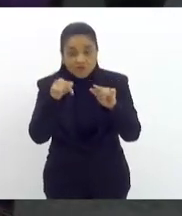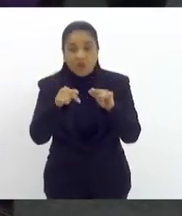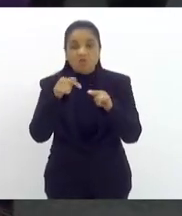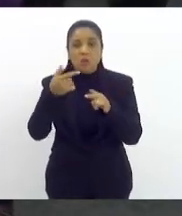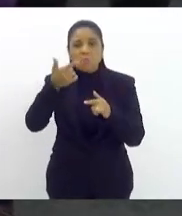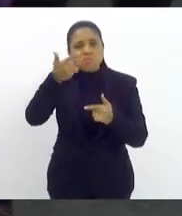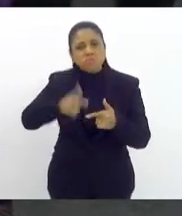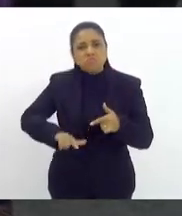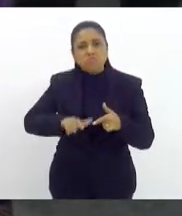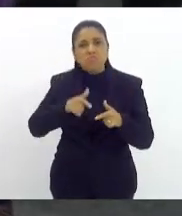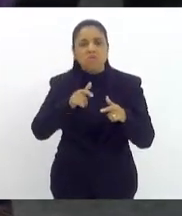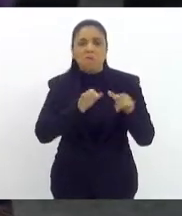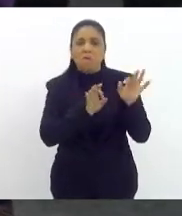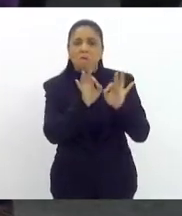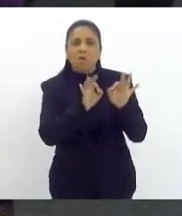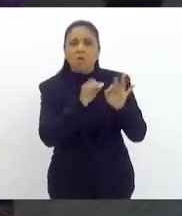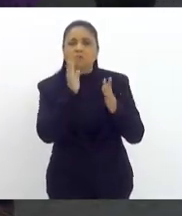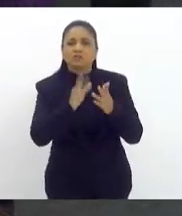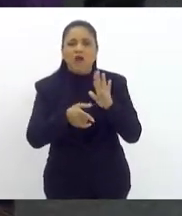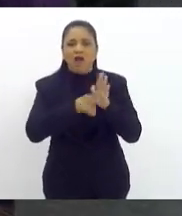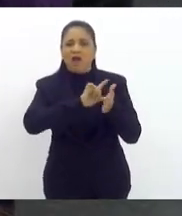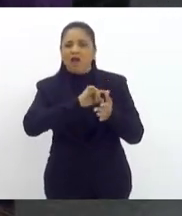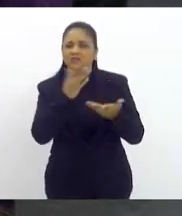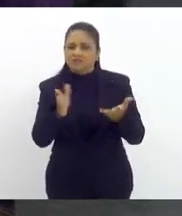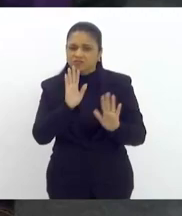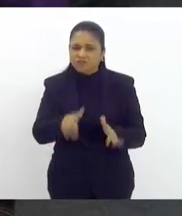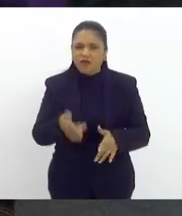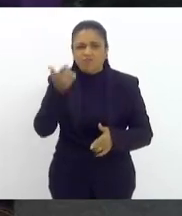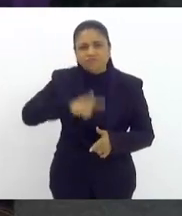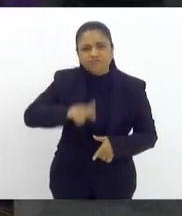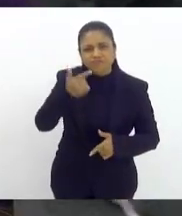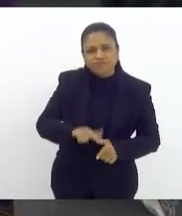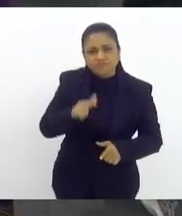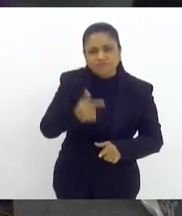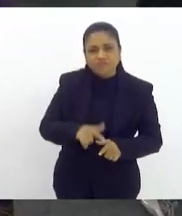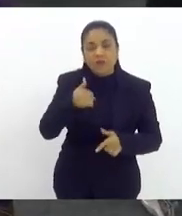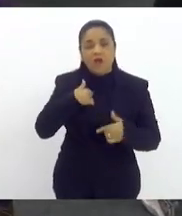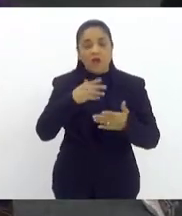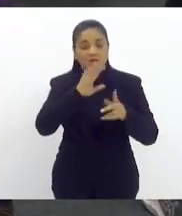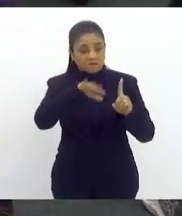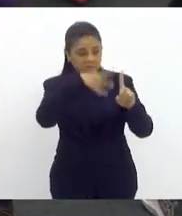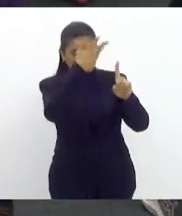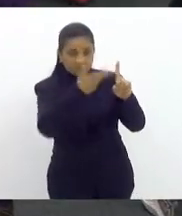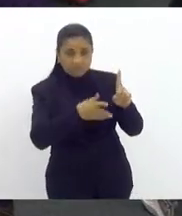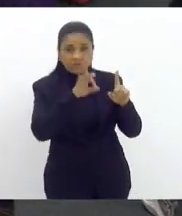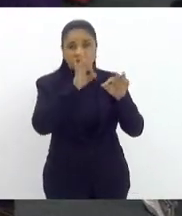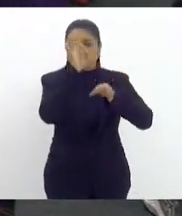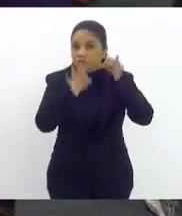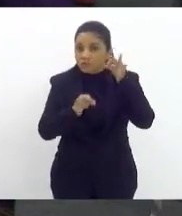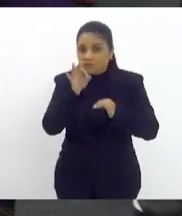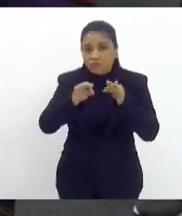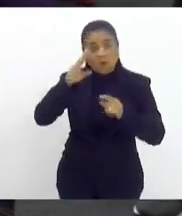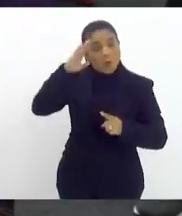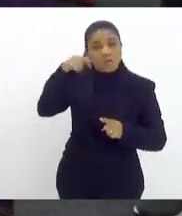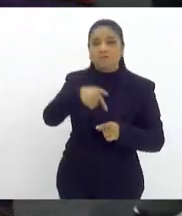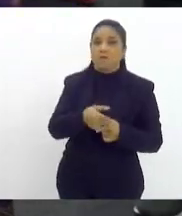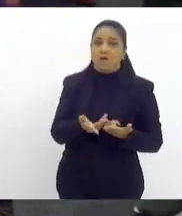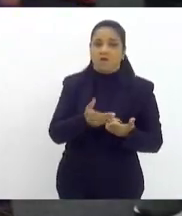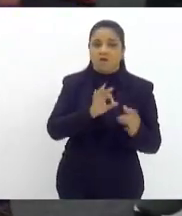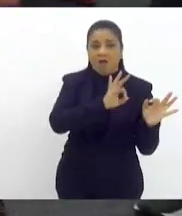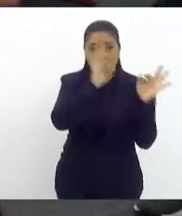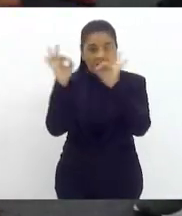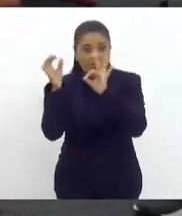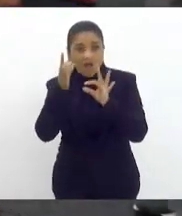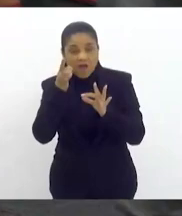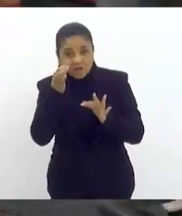acordo com o nosso regimento, porque se há sessões solenes ou legislativas, elas têm prioridade. E a minha sessão